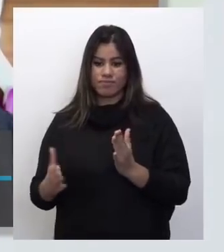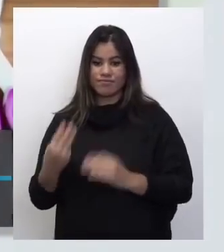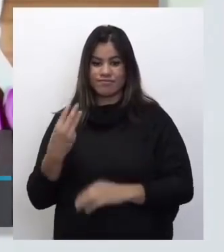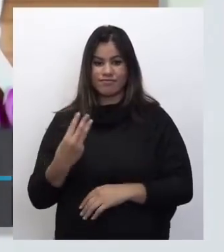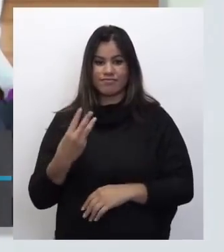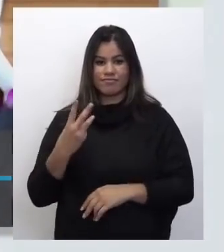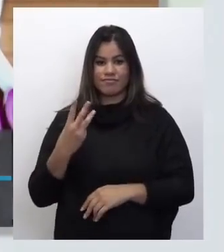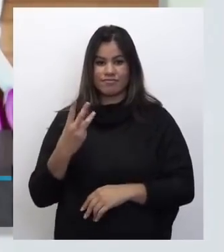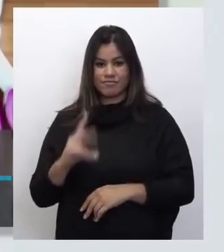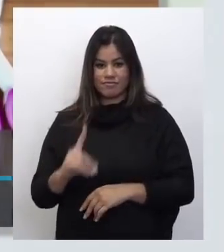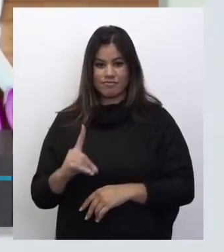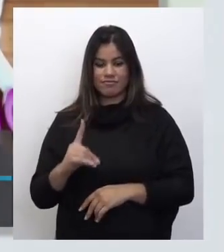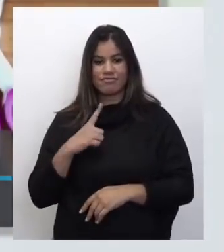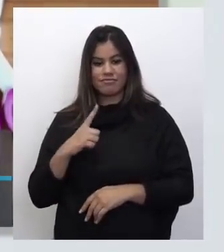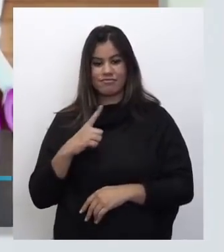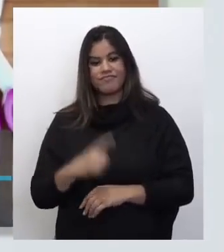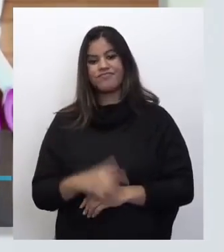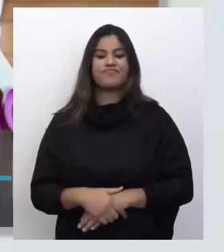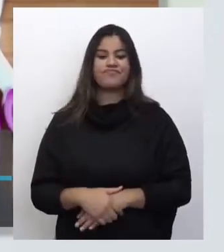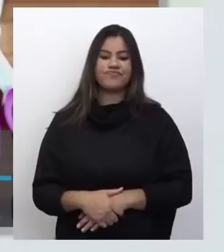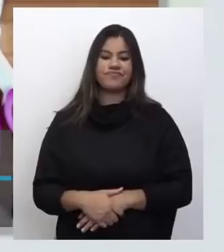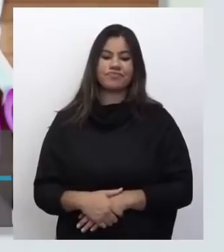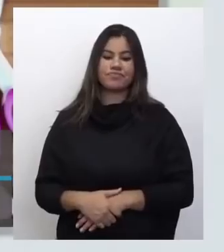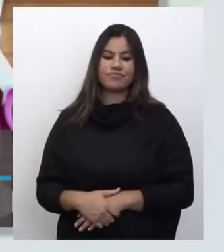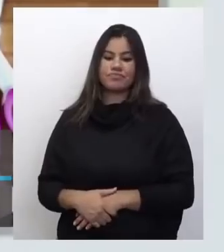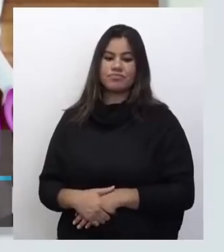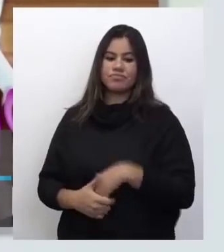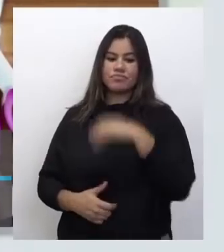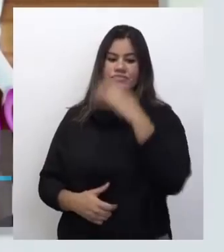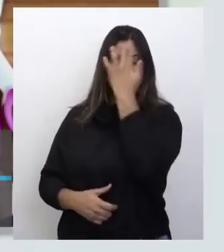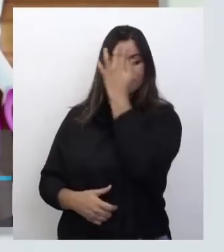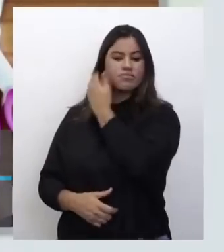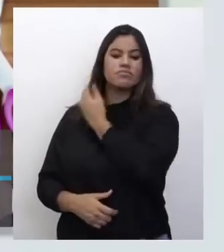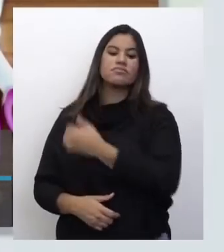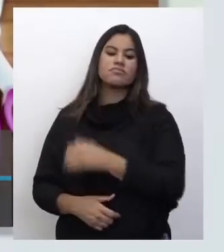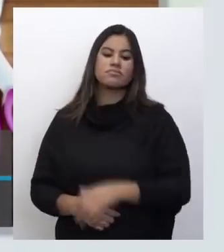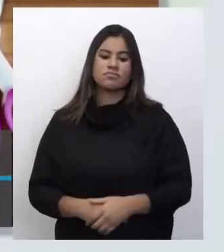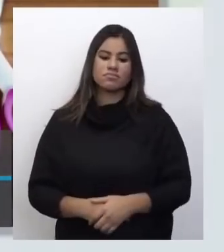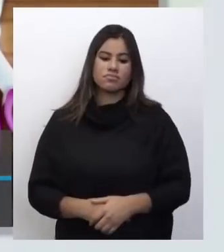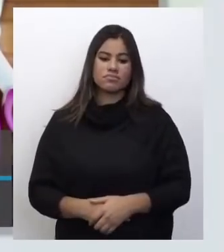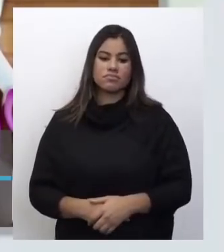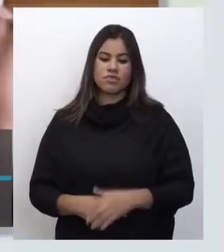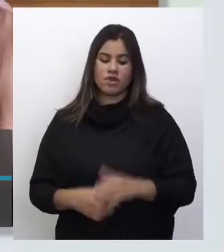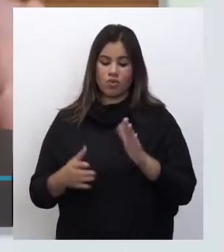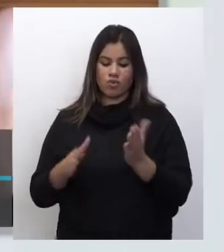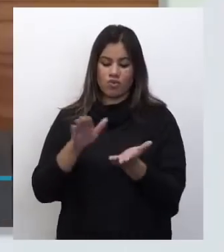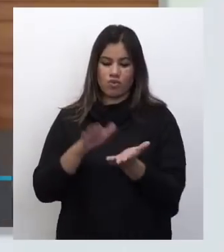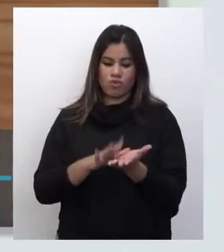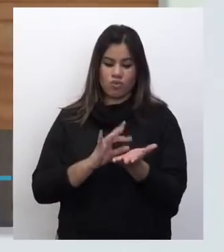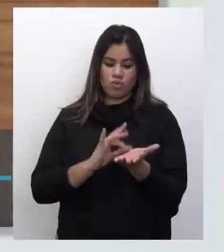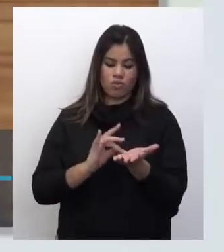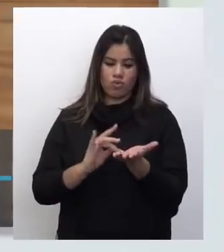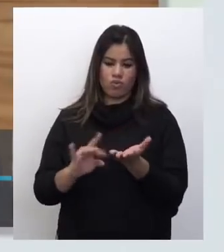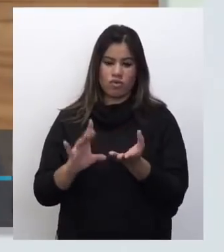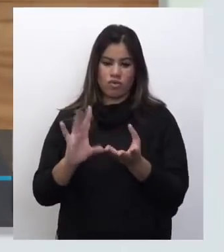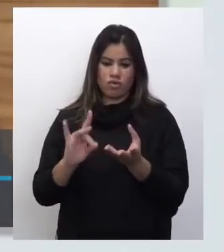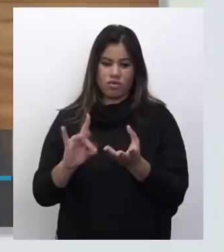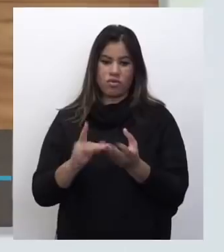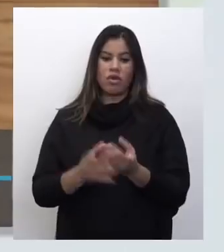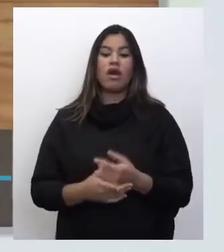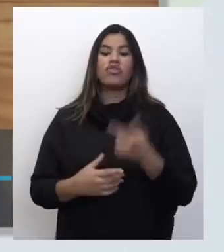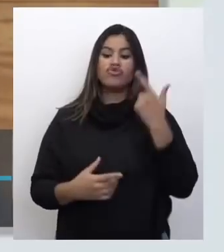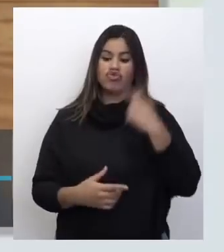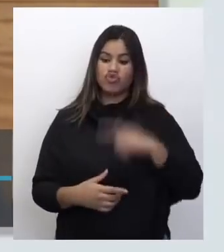Então, aqui é um lado que está grudado, o outro lado eu vou colocar a fita também, então vou usar de novo a tesoura aqui para